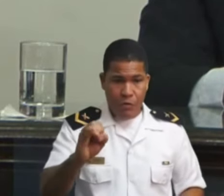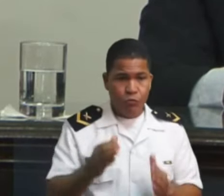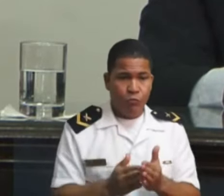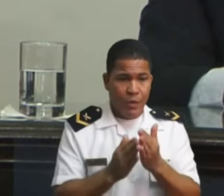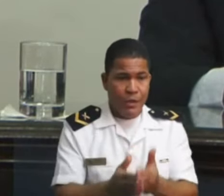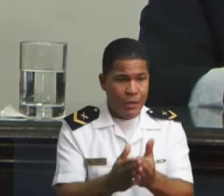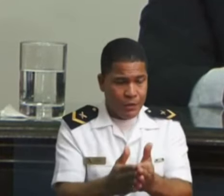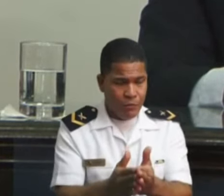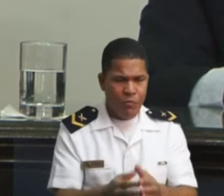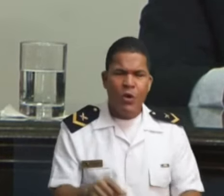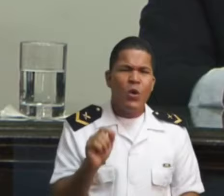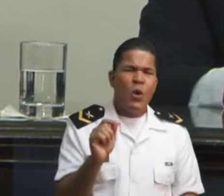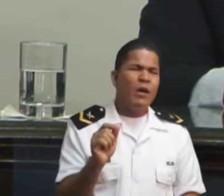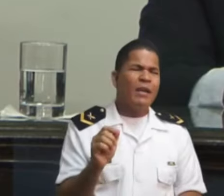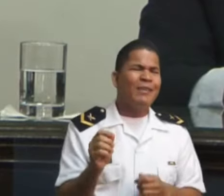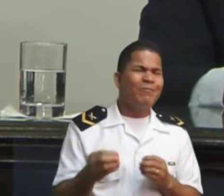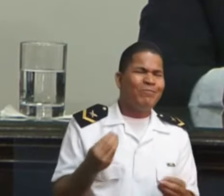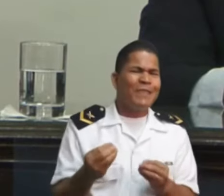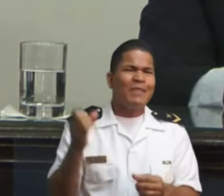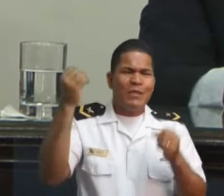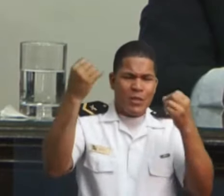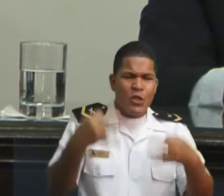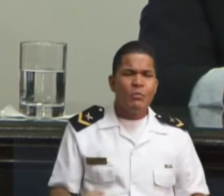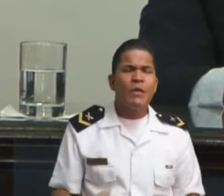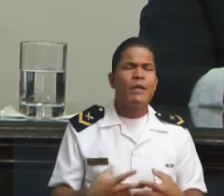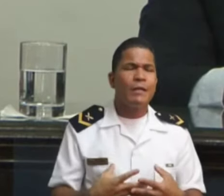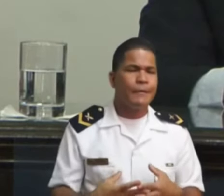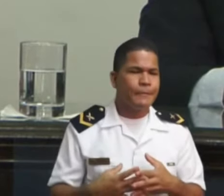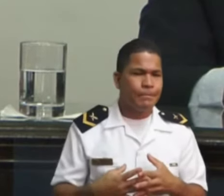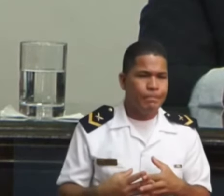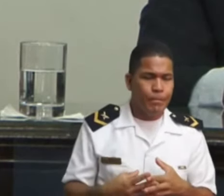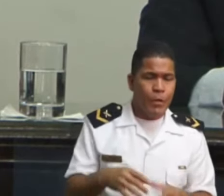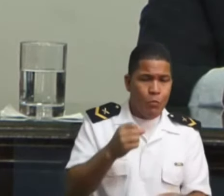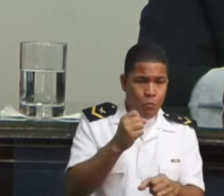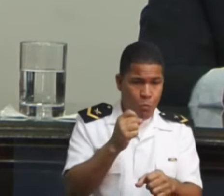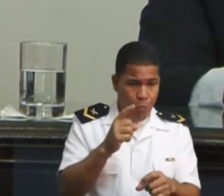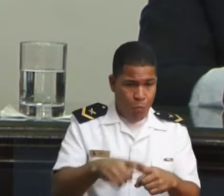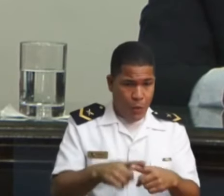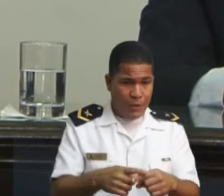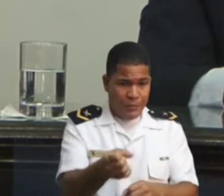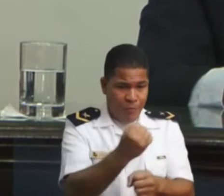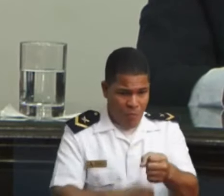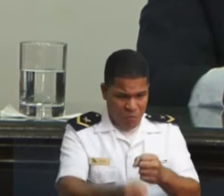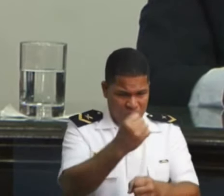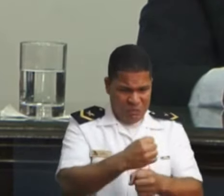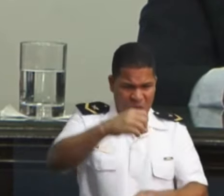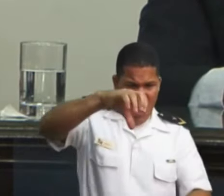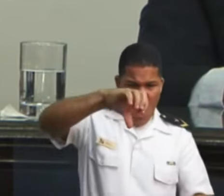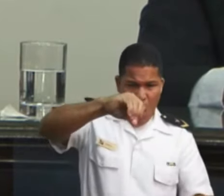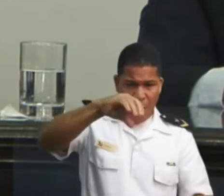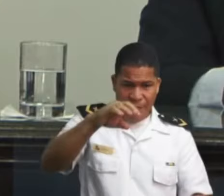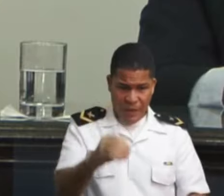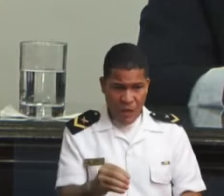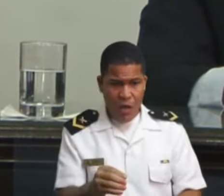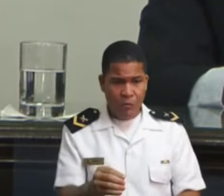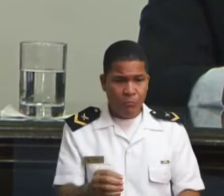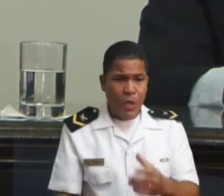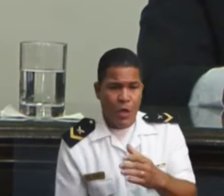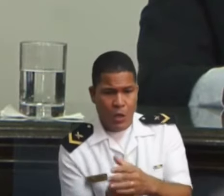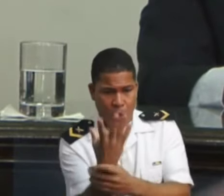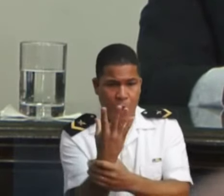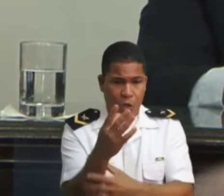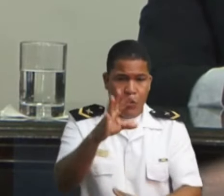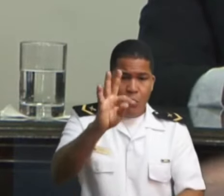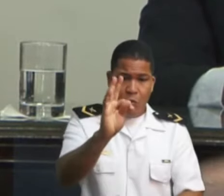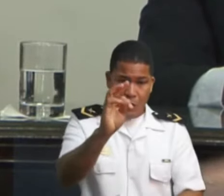anos atrás, o legislador inteligentemente criou o Tribunal Marítimo. E a inteligência do Tribunal